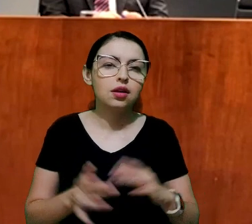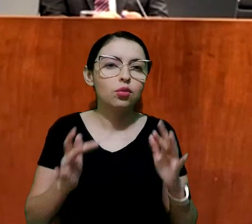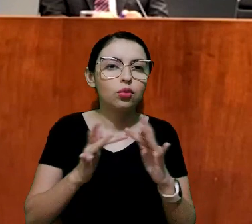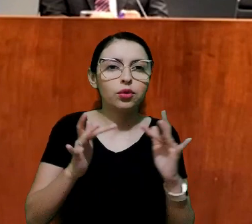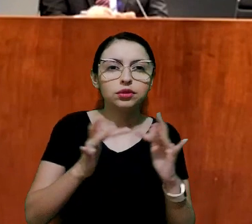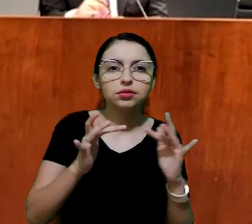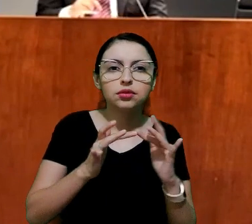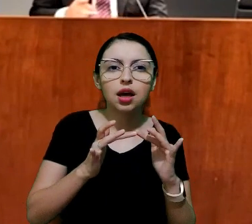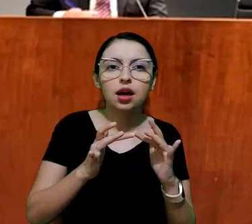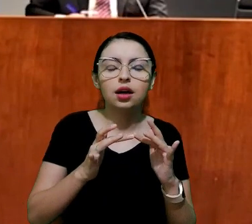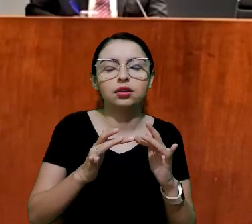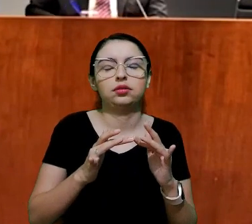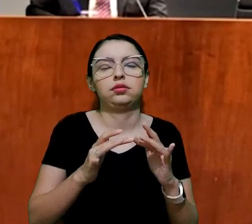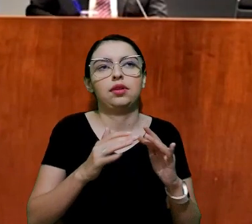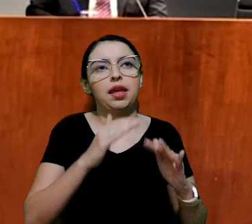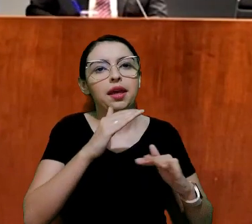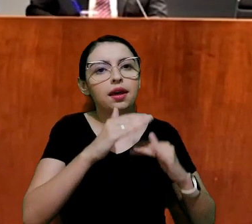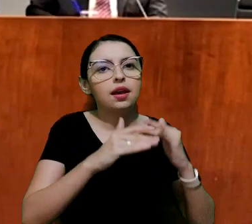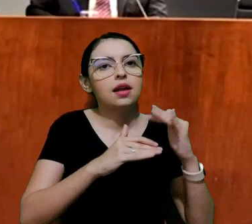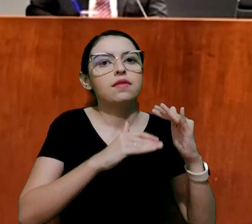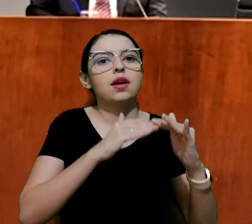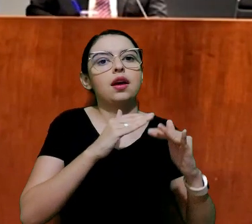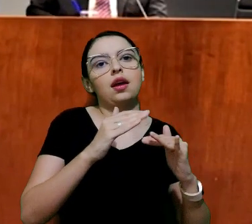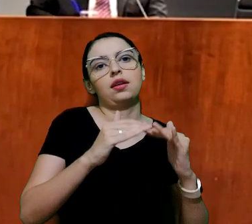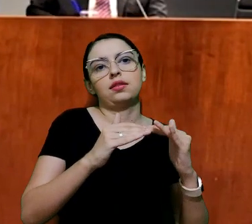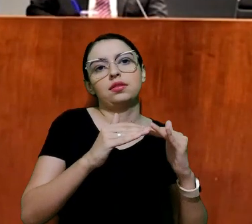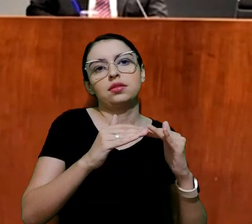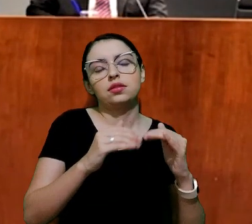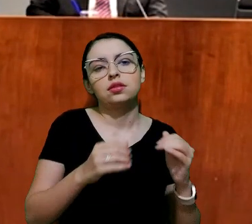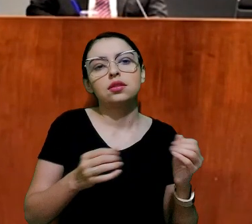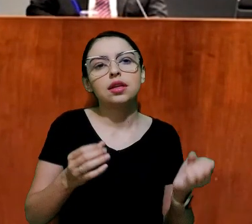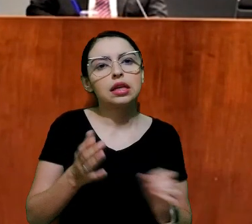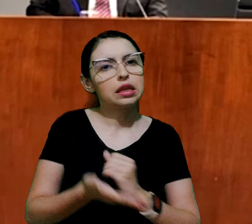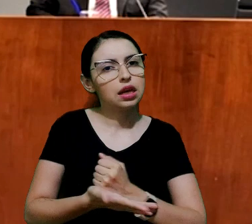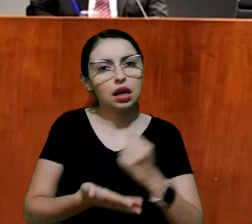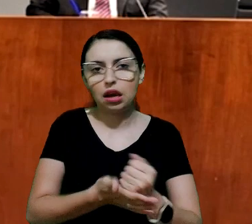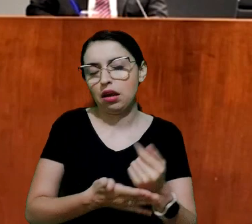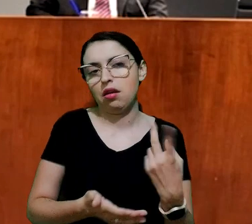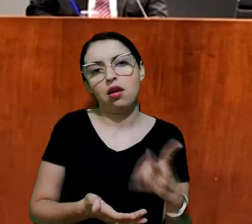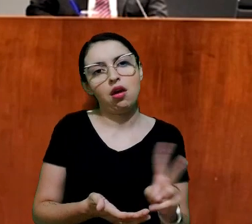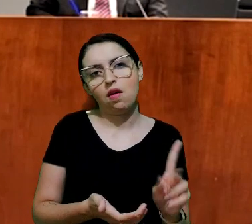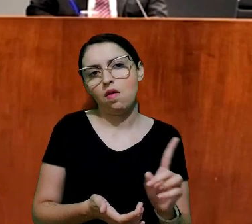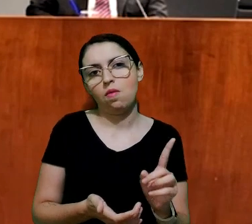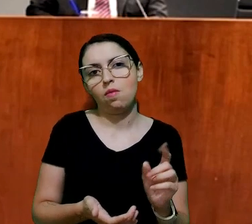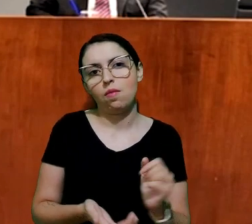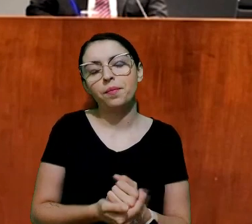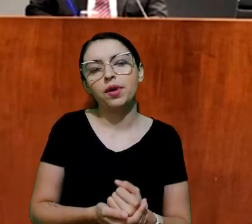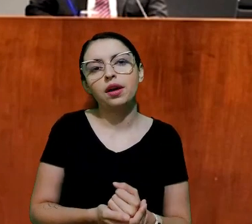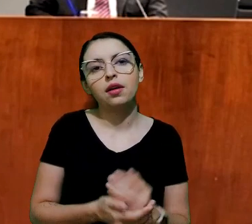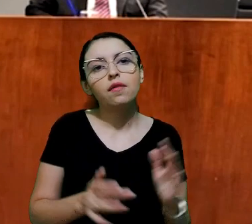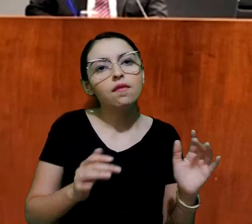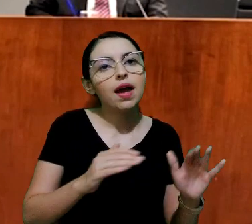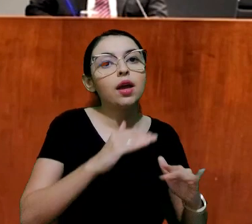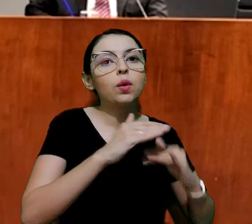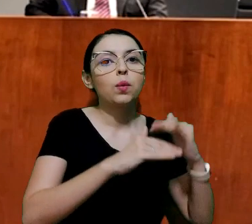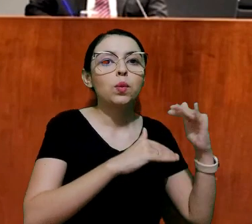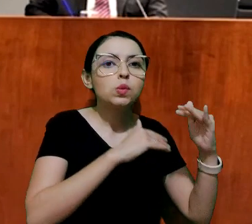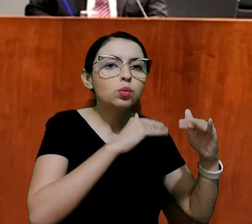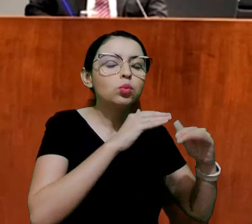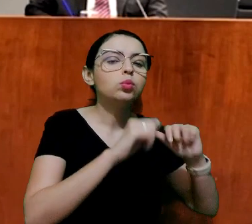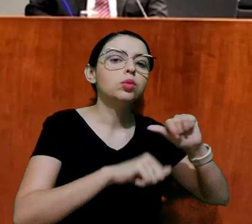que se constrói, não é um fato que se registra, porque não é possível isso, não é possível